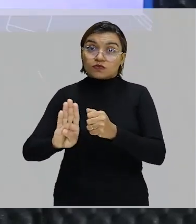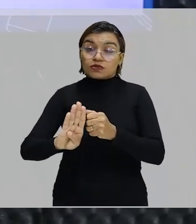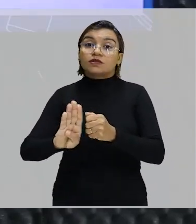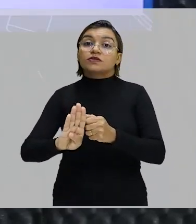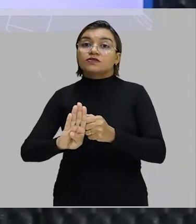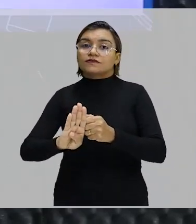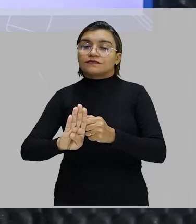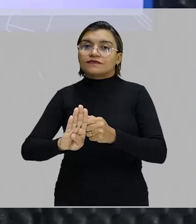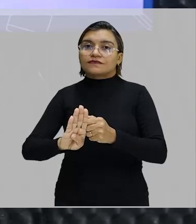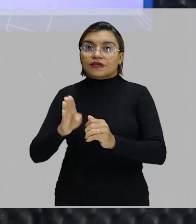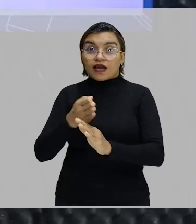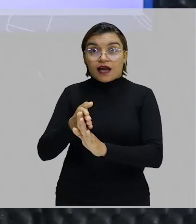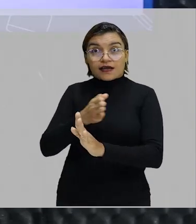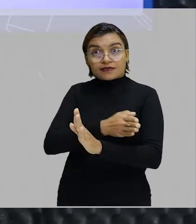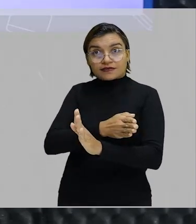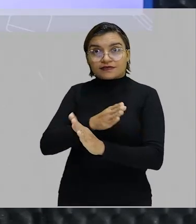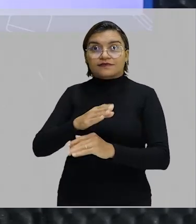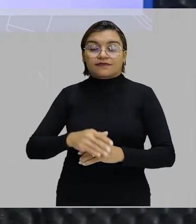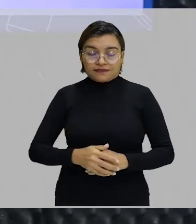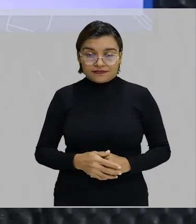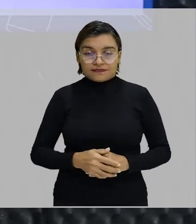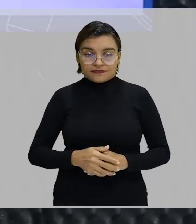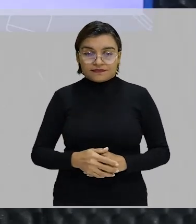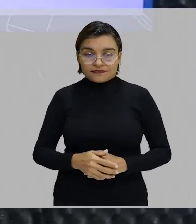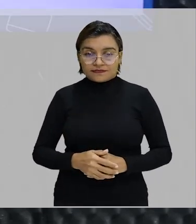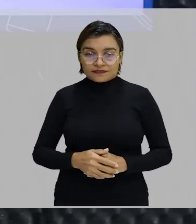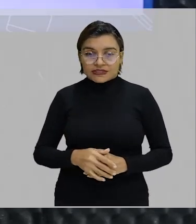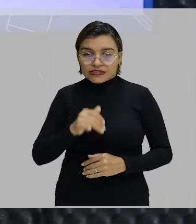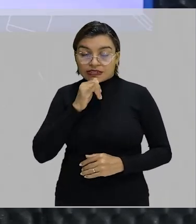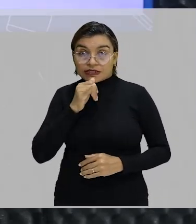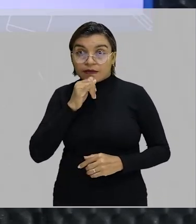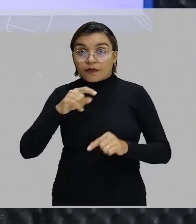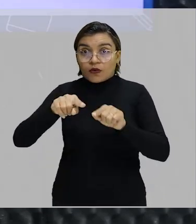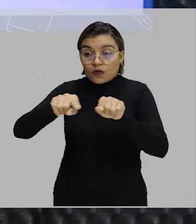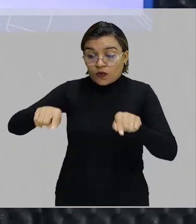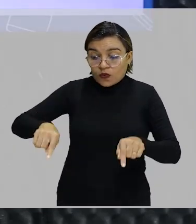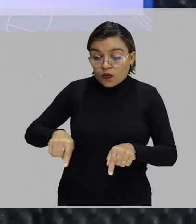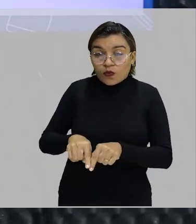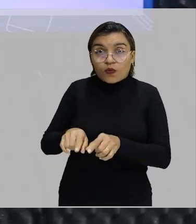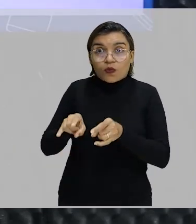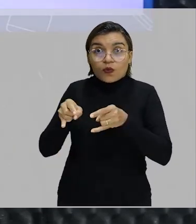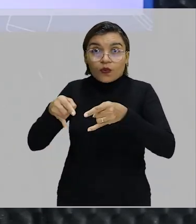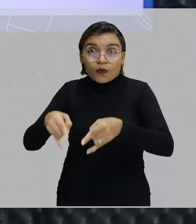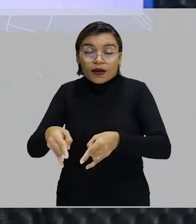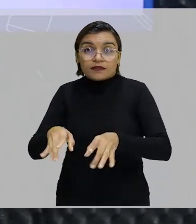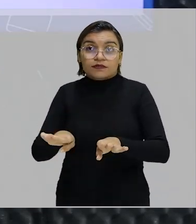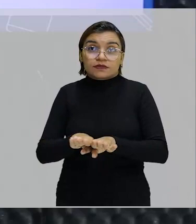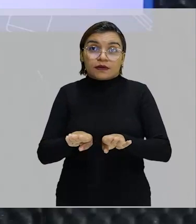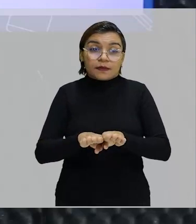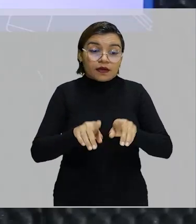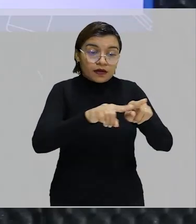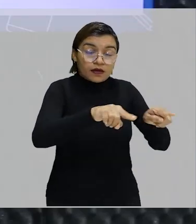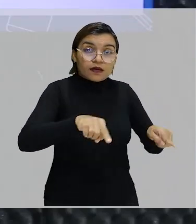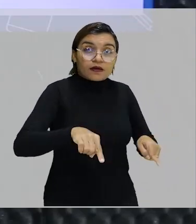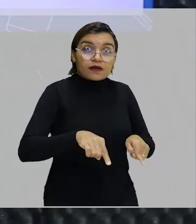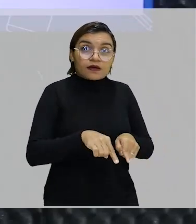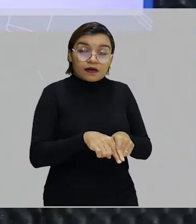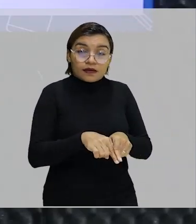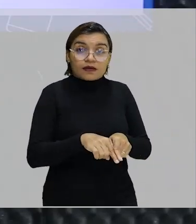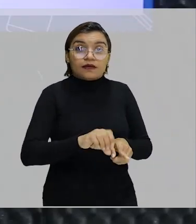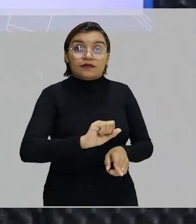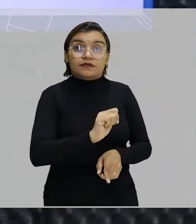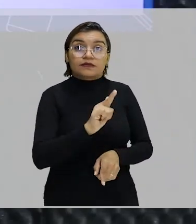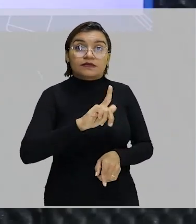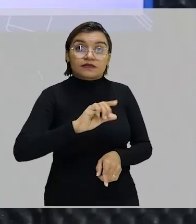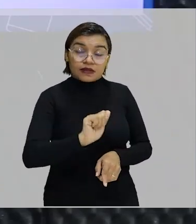Substantivo, quarto e sala. Um substantivo quarto, um substantivo sala. Então, quando eu tenho mais de